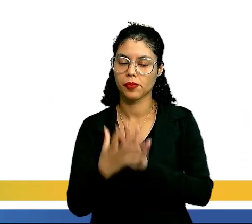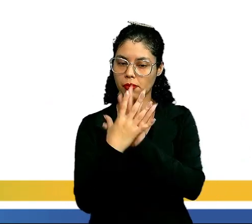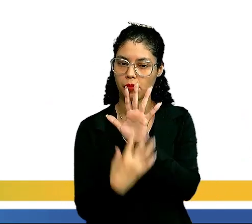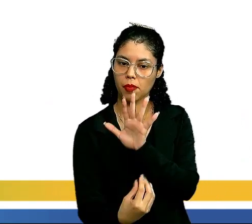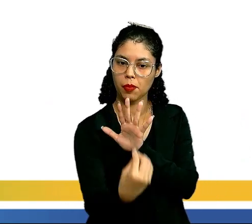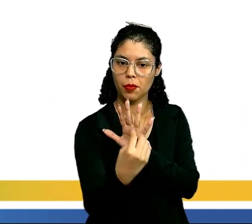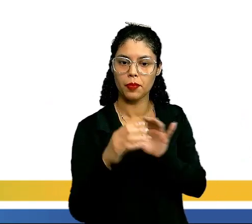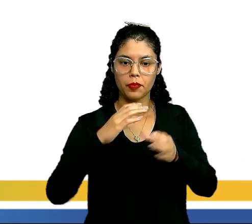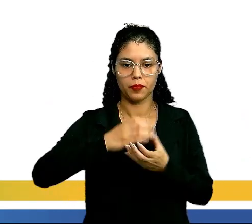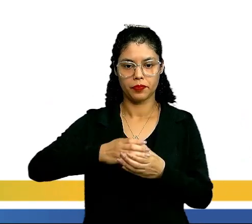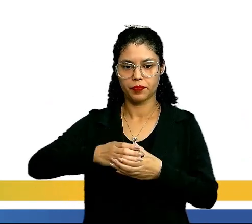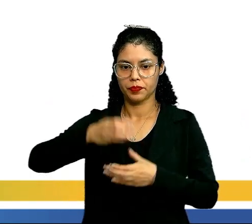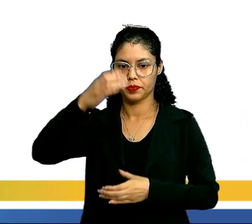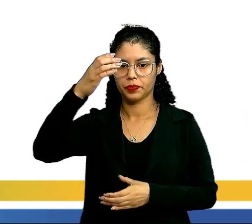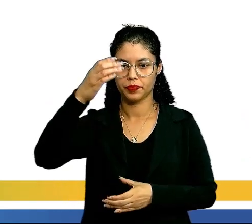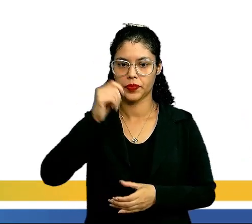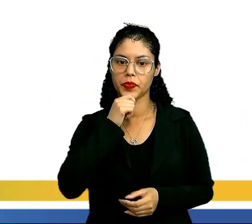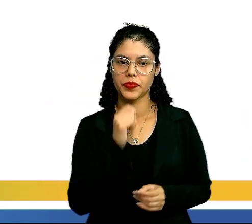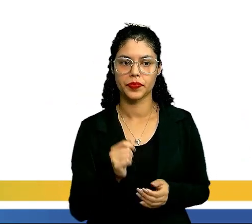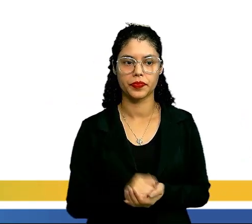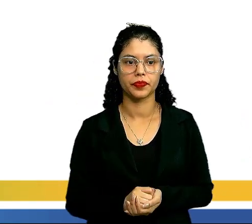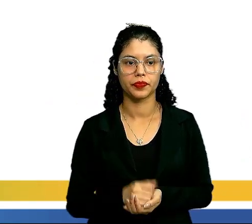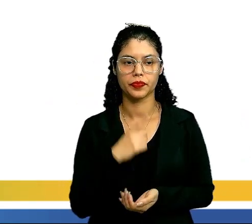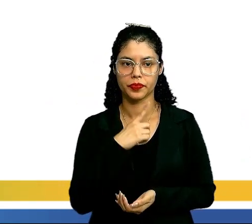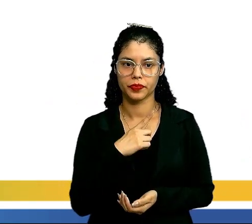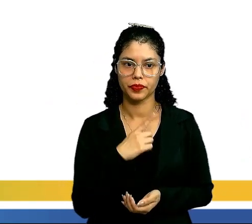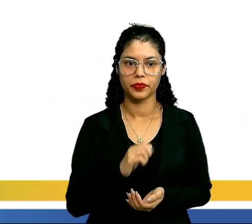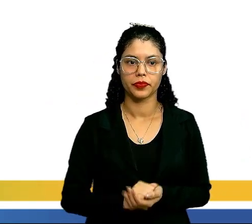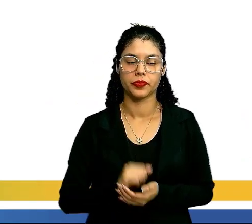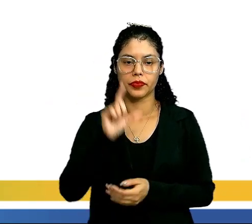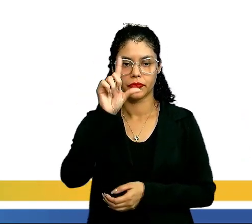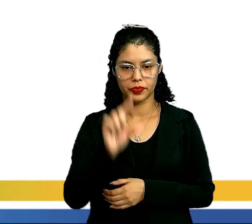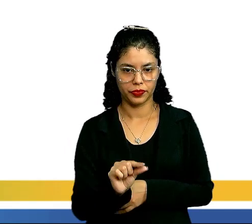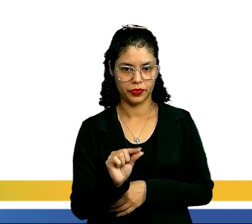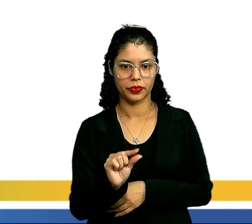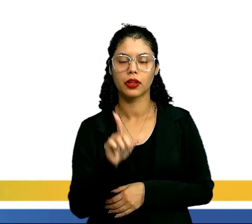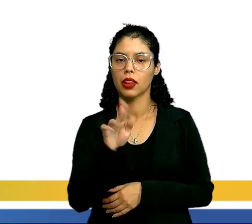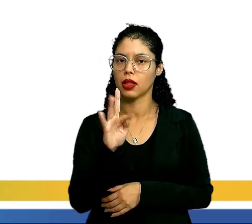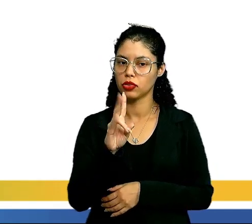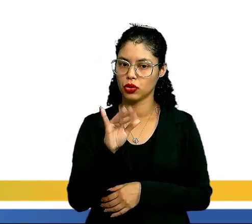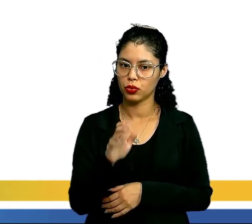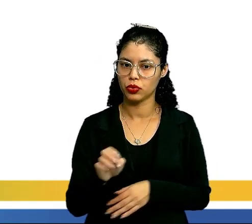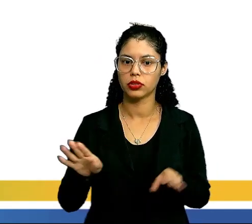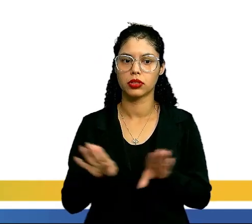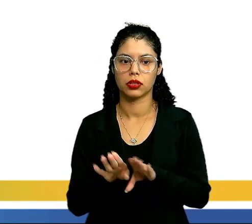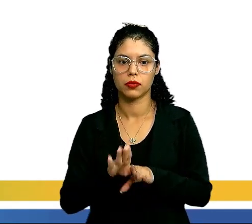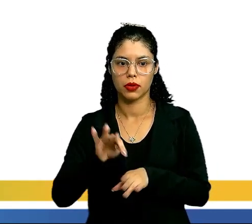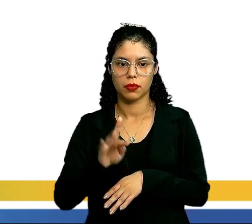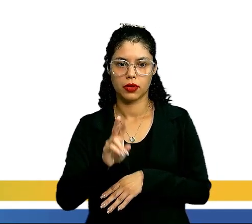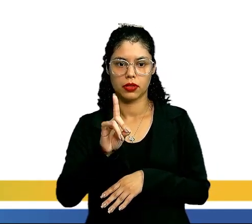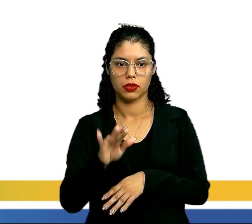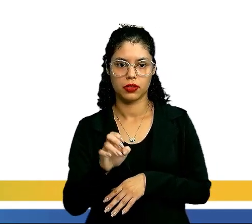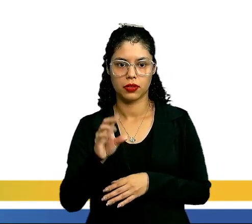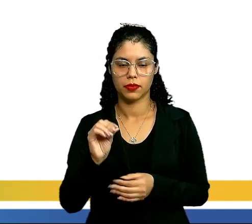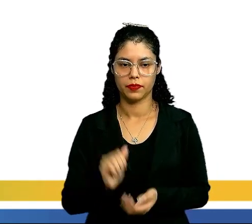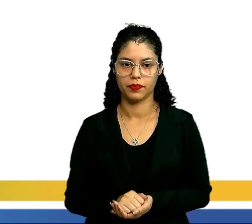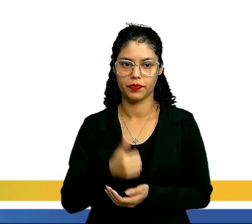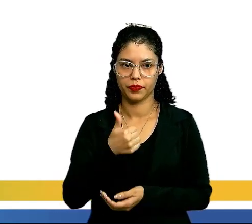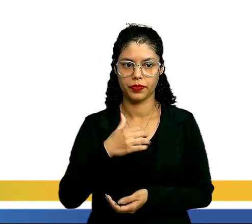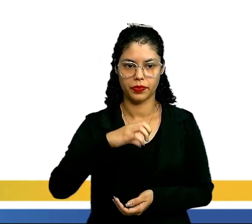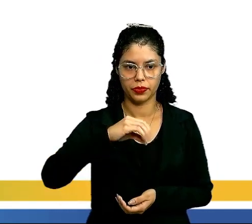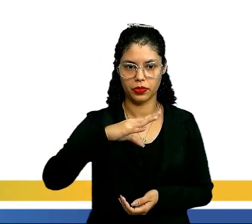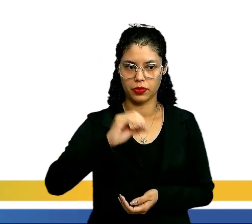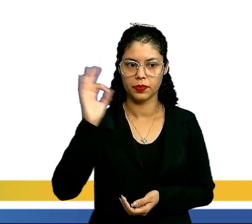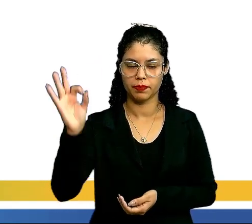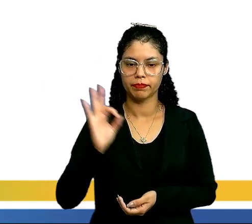projeção cilíndrica é que ela vai privilegiar as zonas de baixas latitudes e os meridianos aí que formam 90